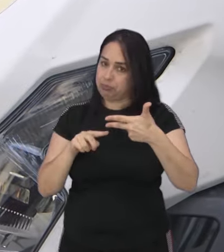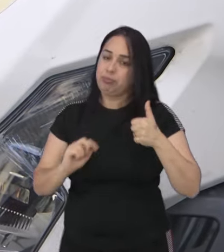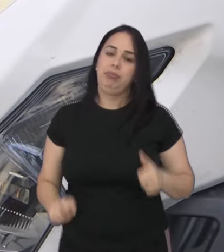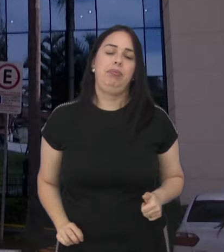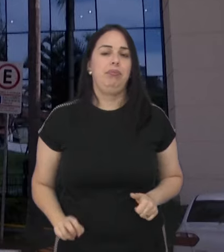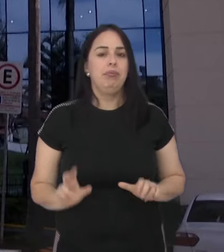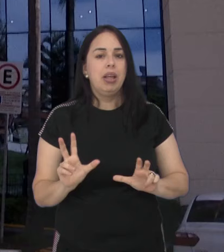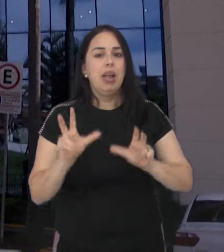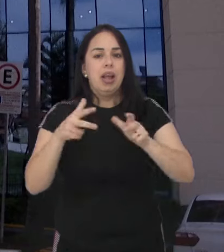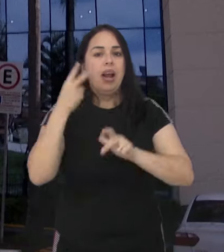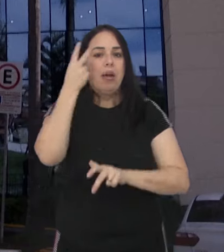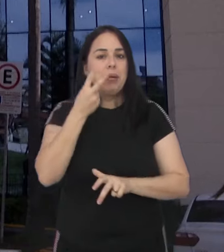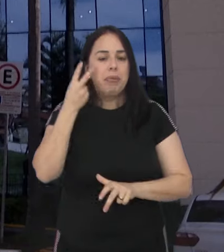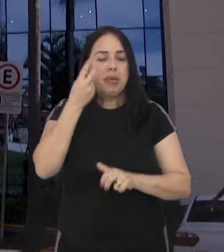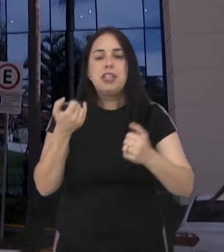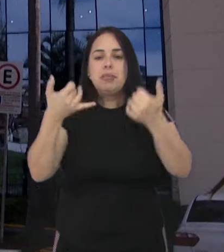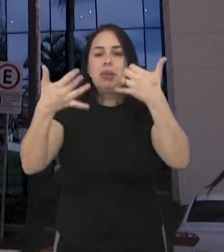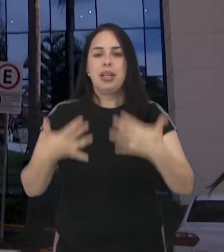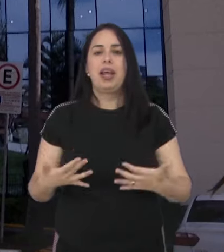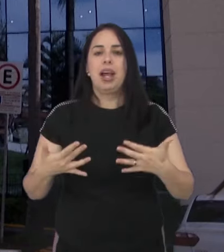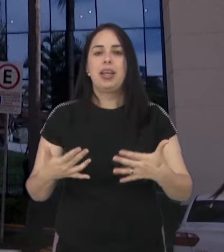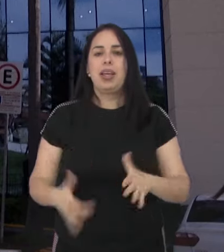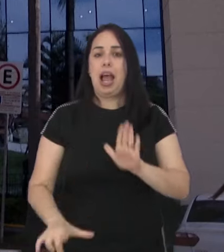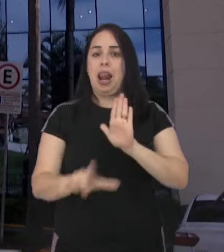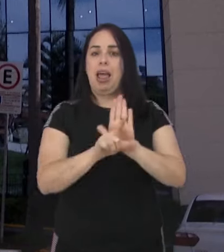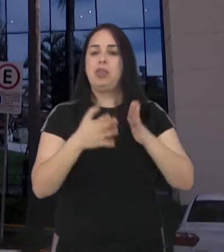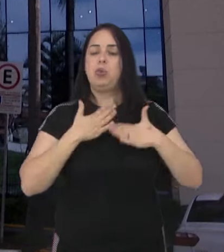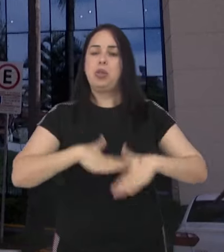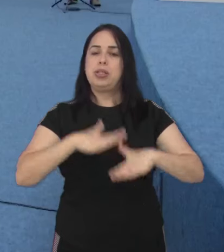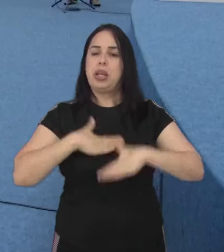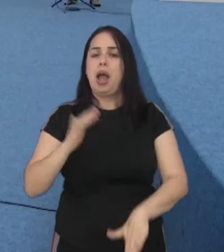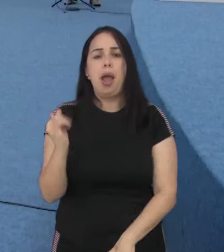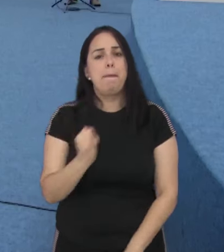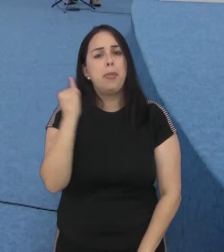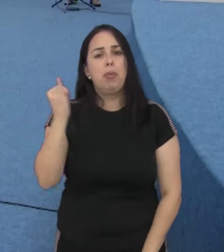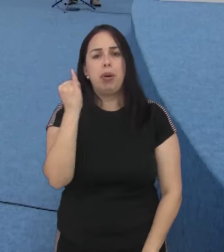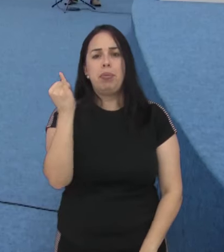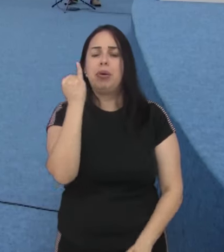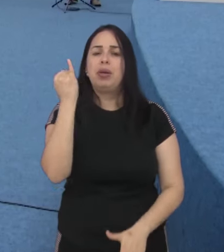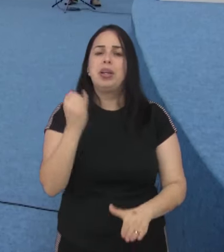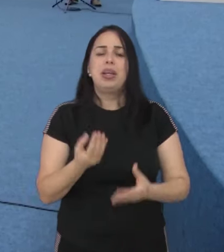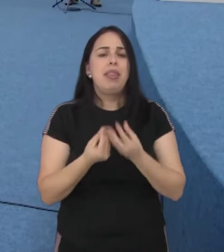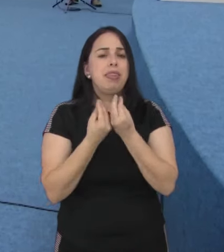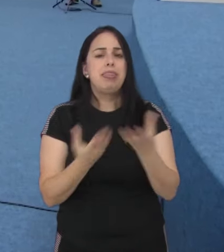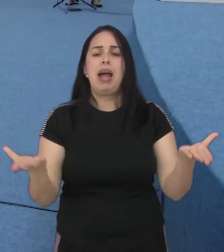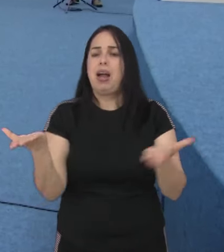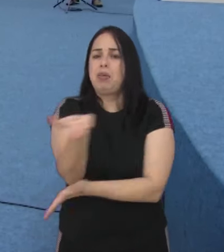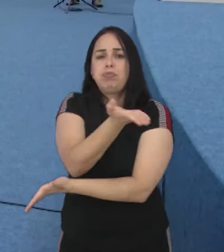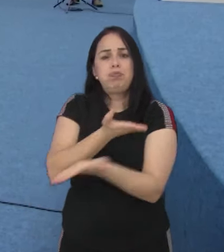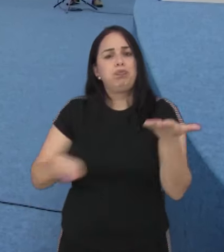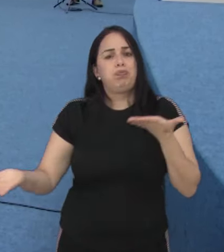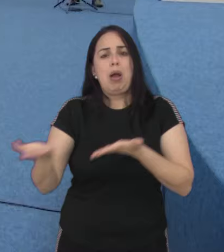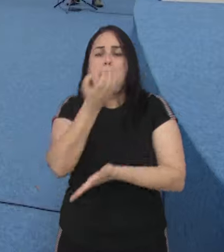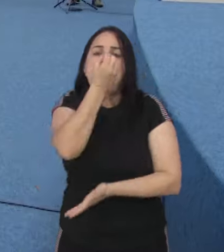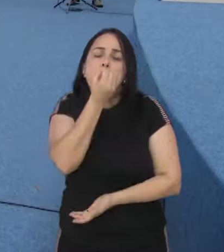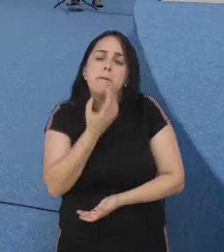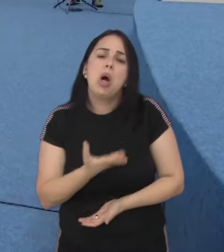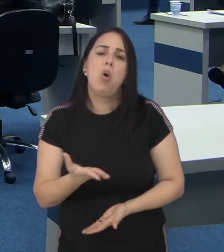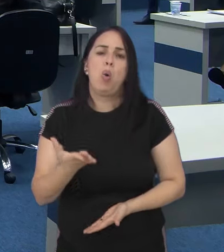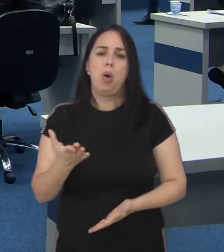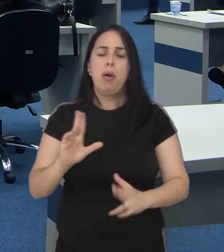153 a câmara reforça que a garantia da lei do silêncio é fundamental para o conforto e boa convivência dos